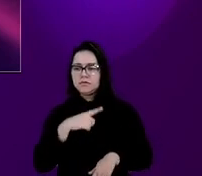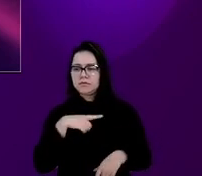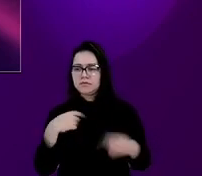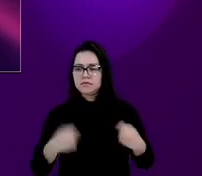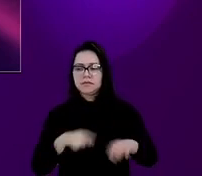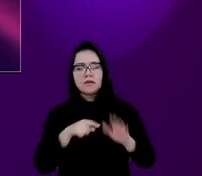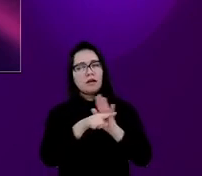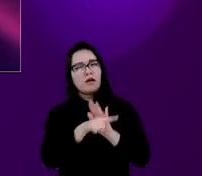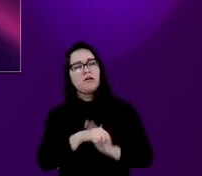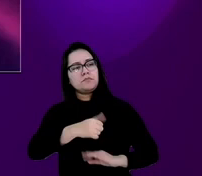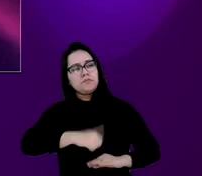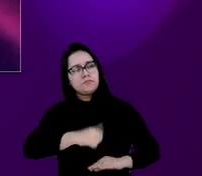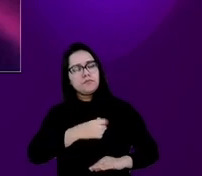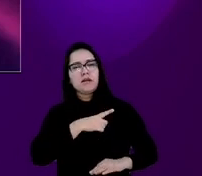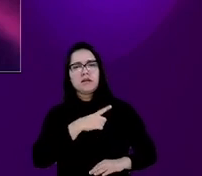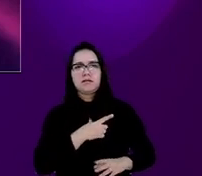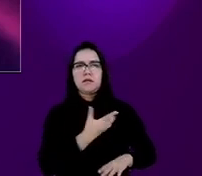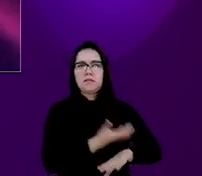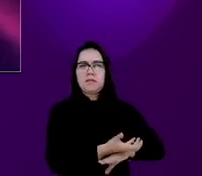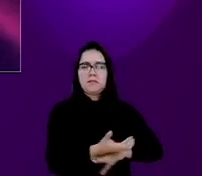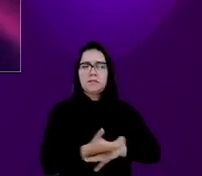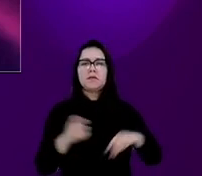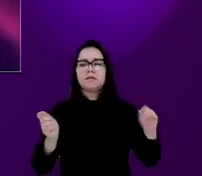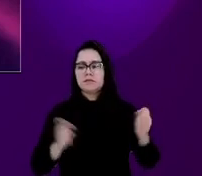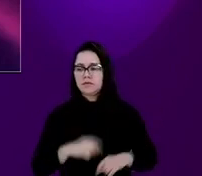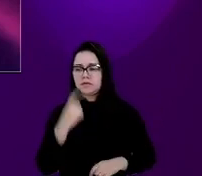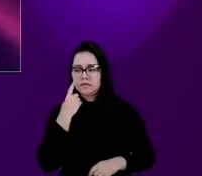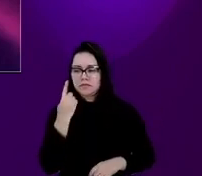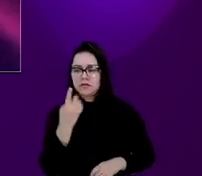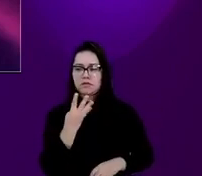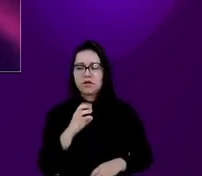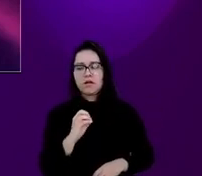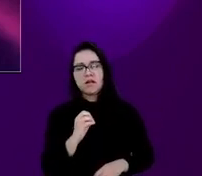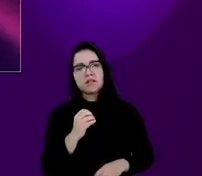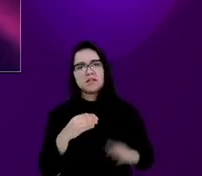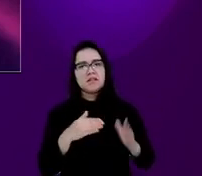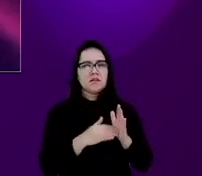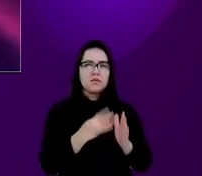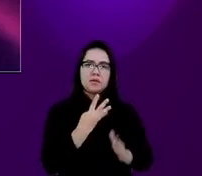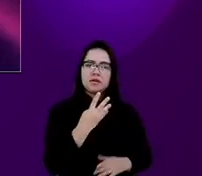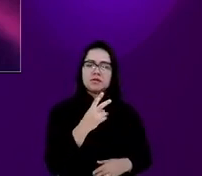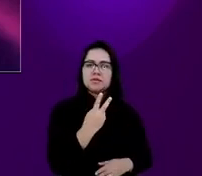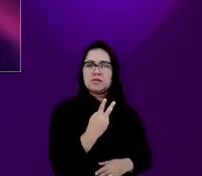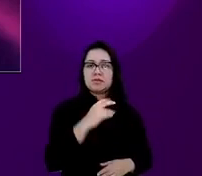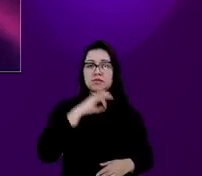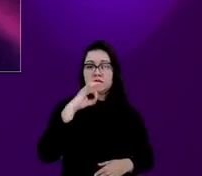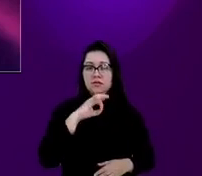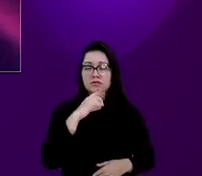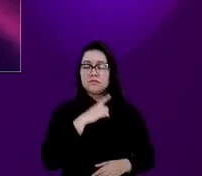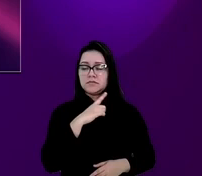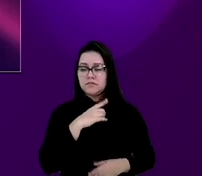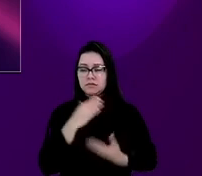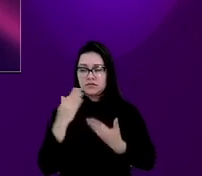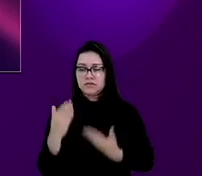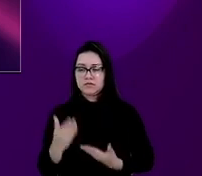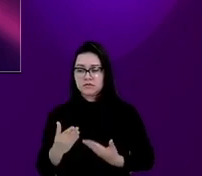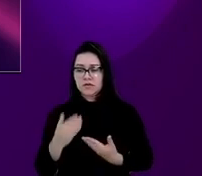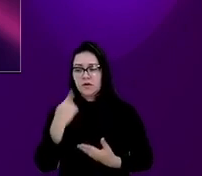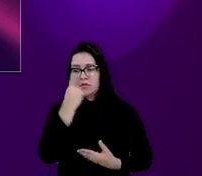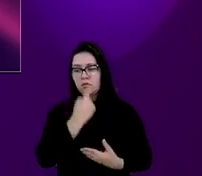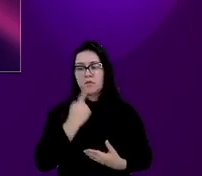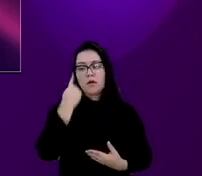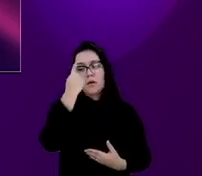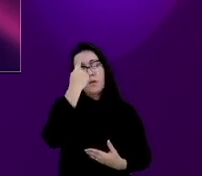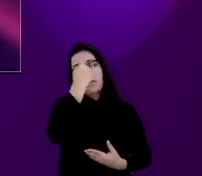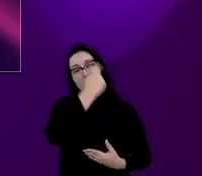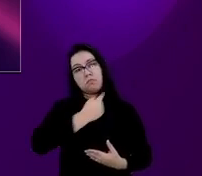todos os parâmetros que a gente faz uma perfusão em torno de 40 a 42 graus centígrados nessa paciente durante 1 hora e meia, o que a